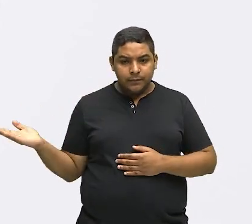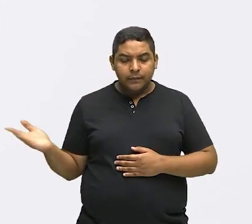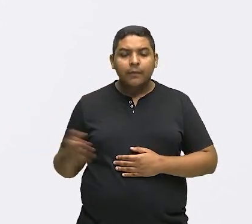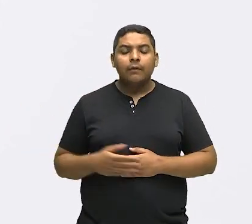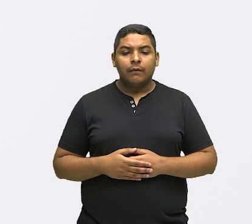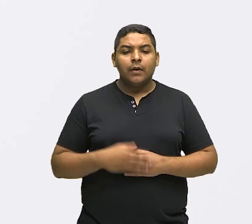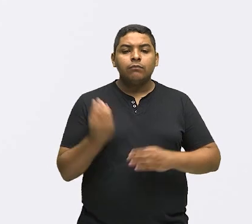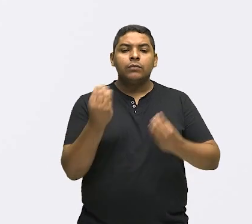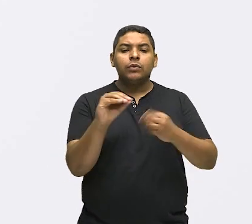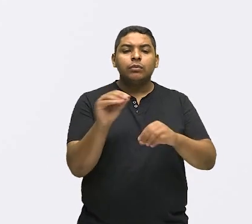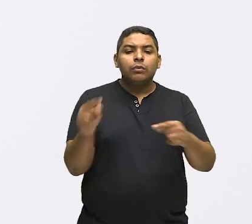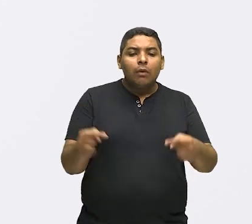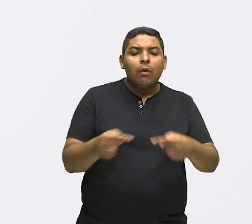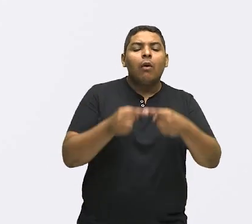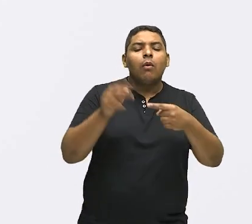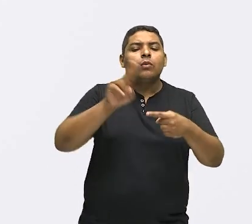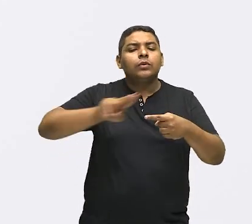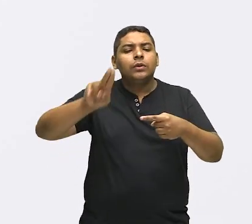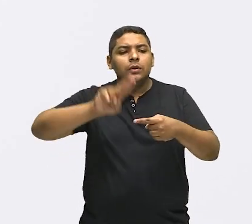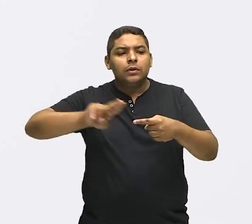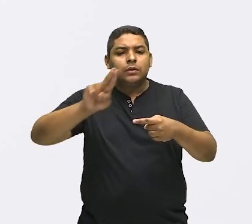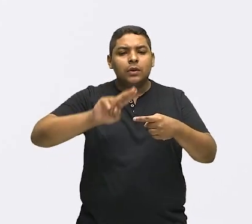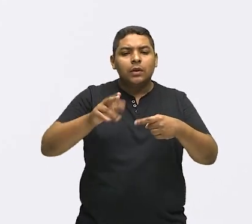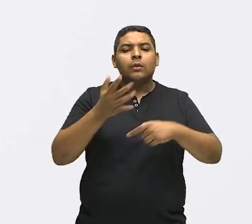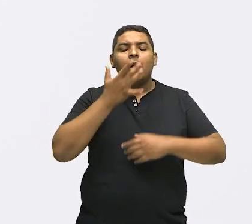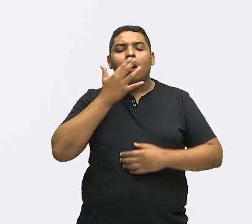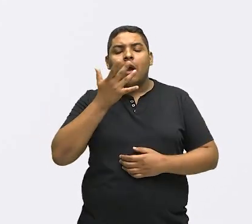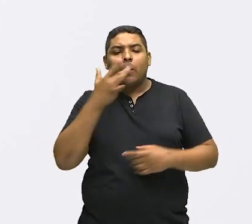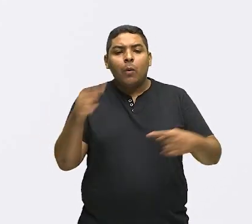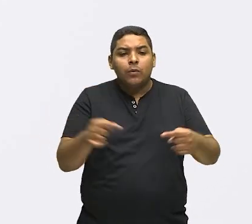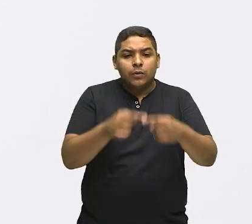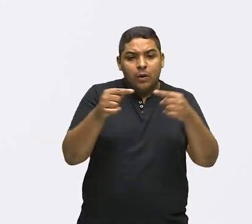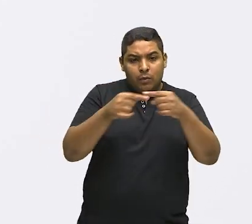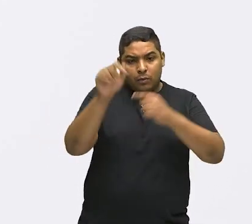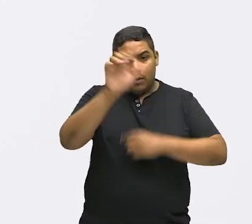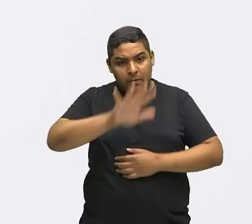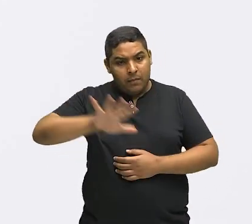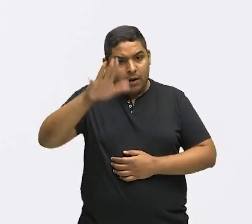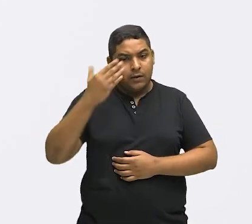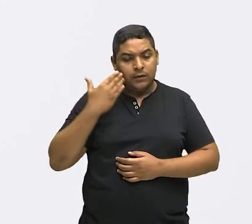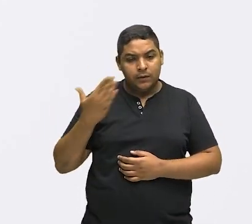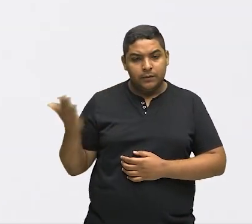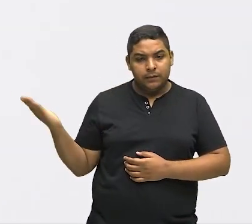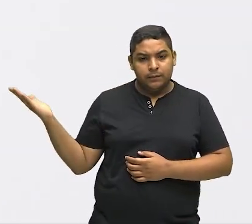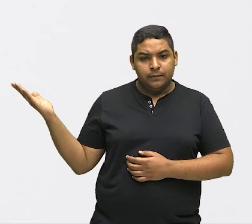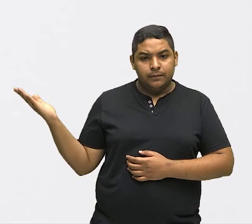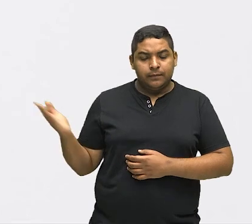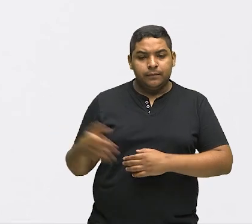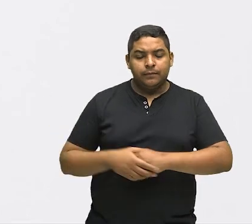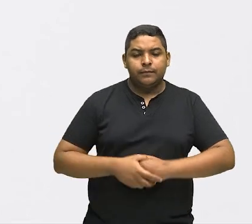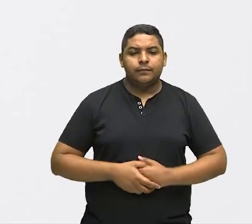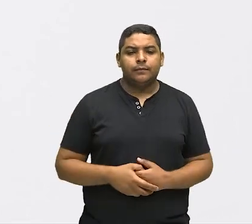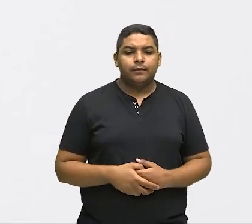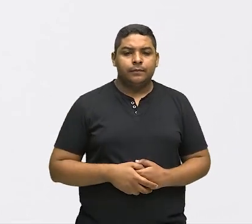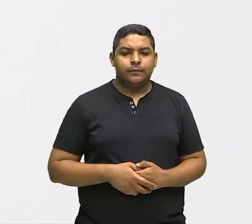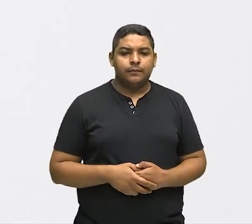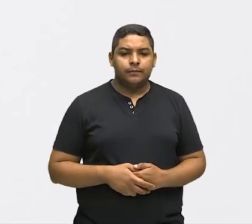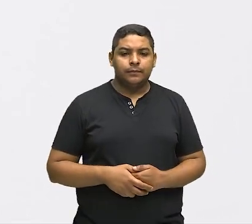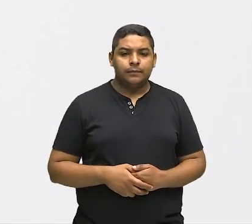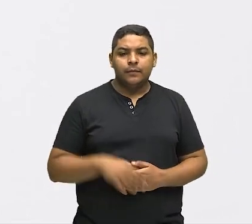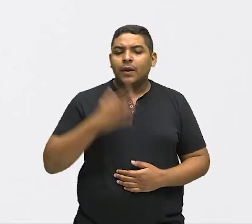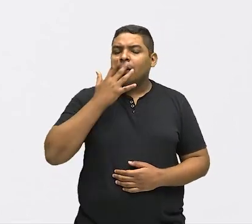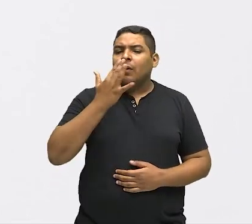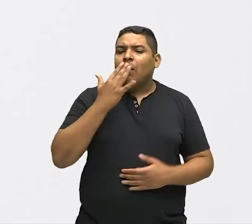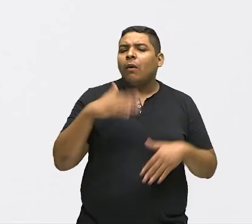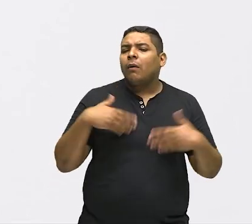as frases utilizando as colors, de acordo com a imagem que vocês têm aqui, ó. Olha aqui este lindo pássaro. Qual é a color dele?